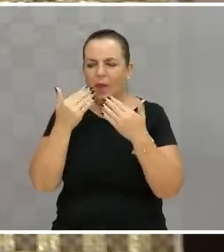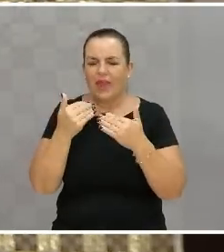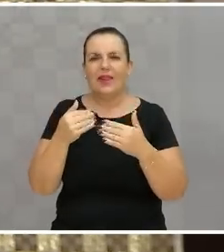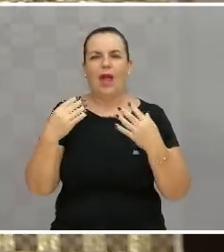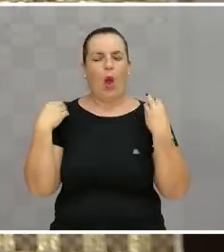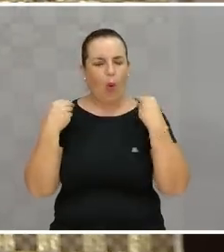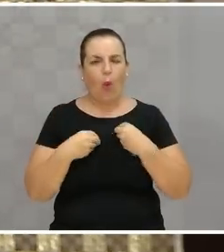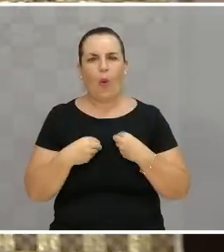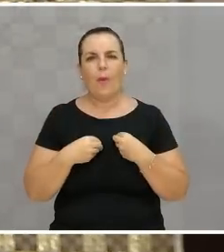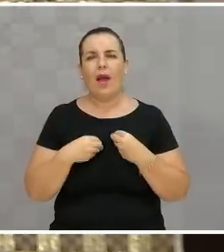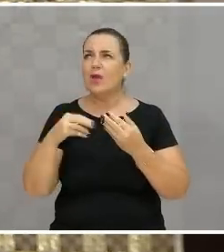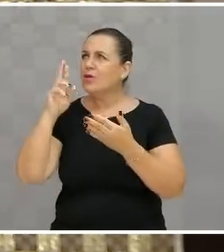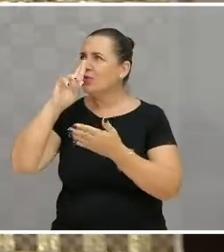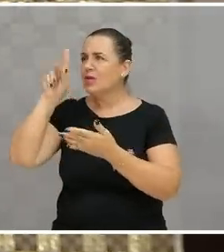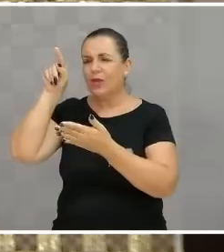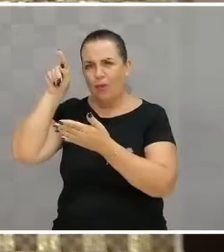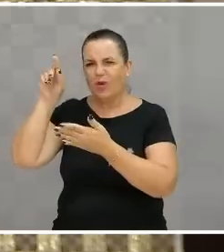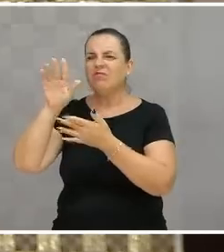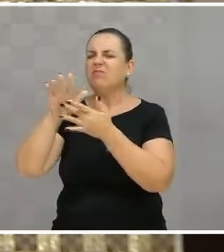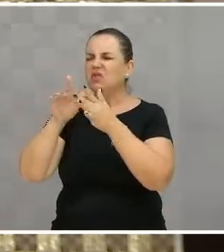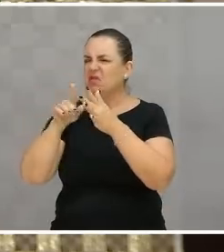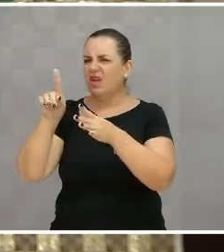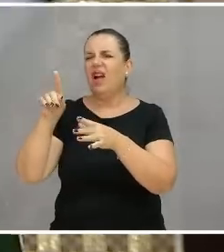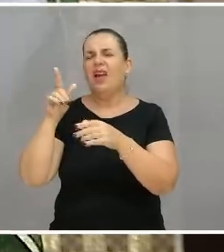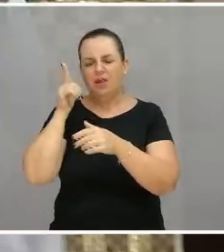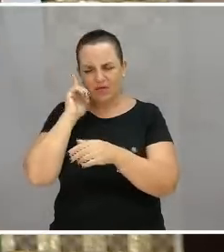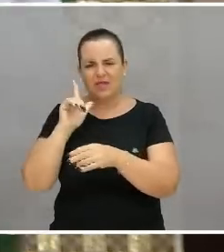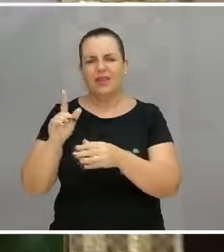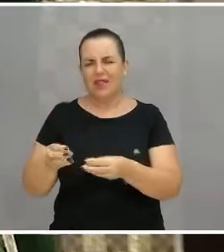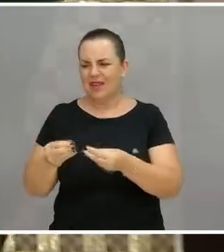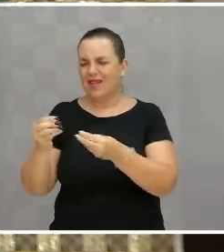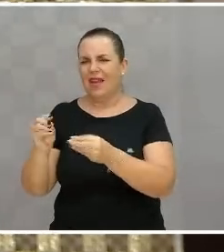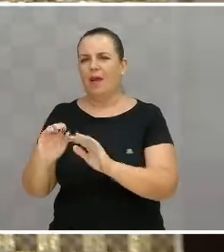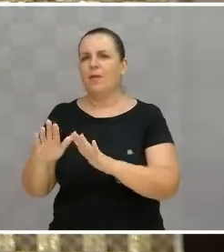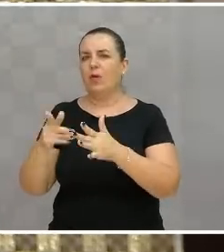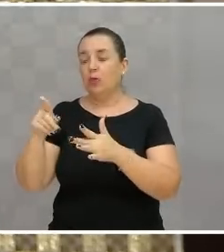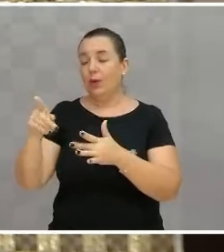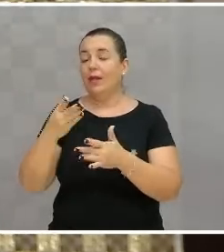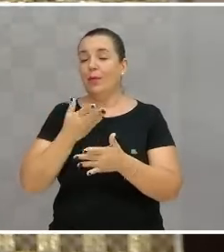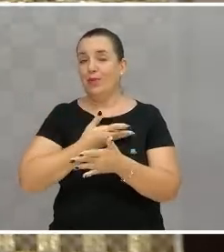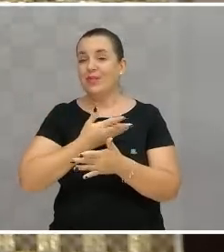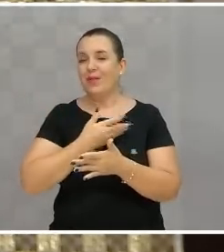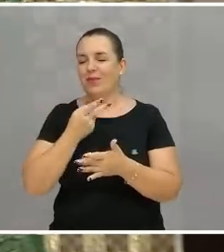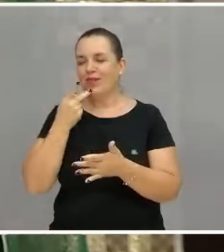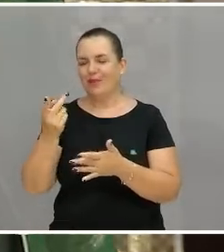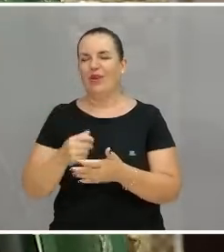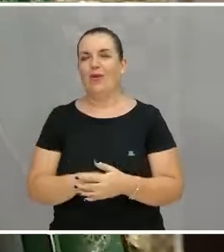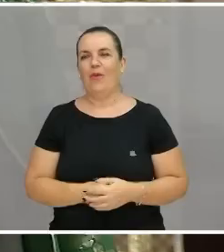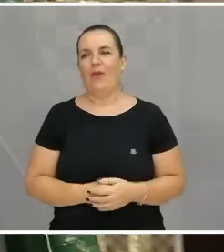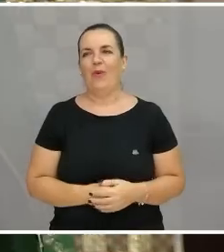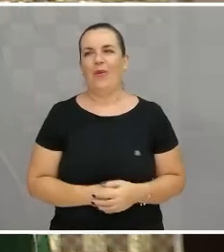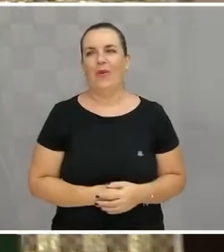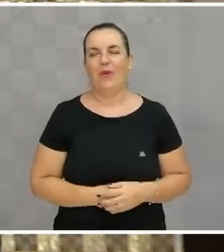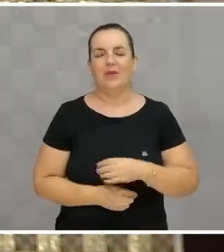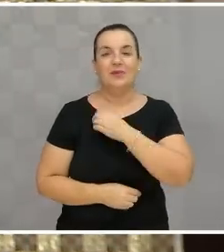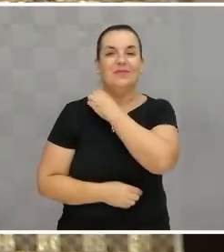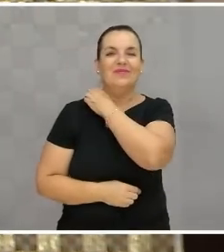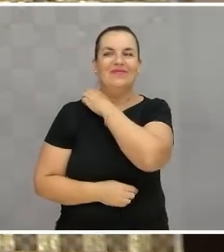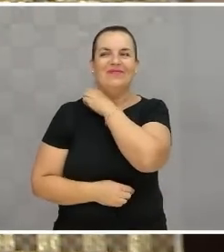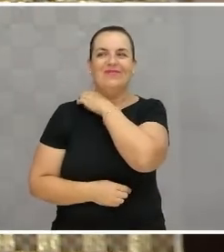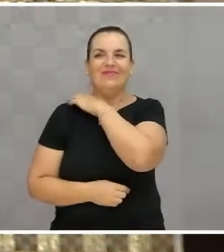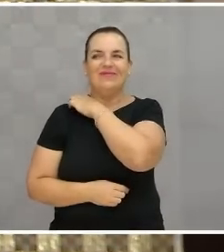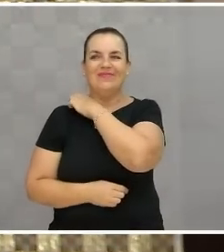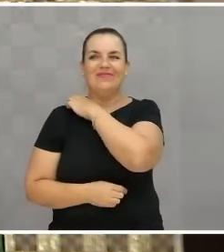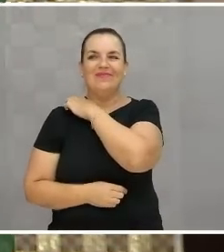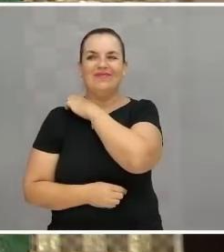gente, impressionante. Depois de uma certa idade, me dizem as pessoas, ainda não cheguei lá, que você